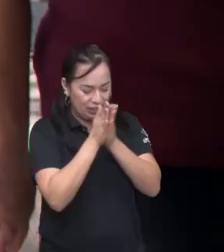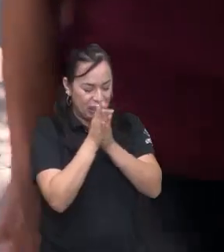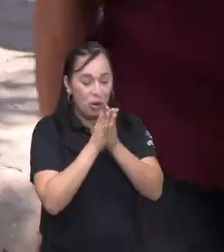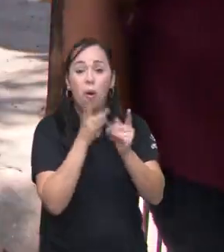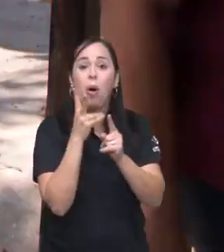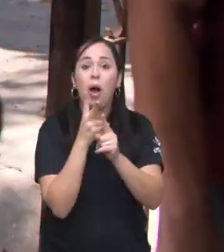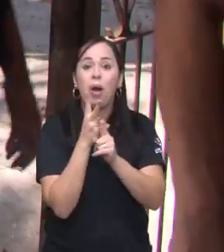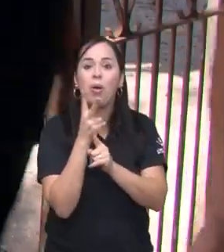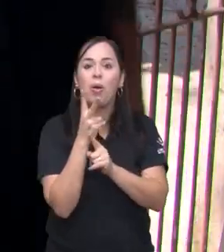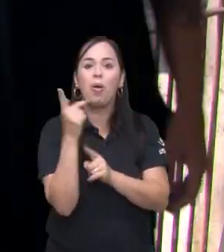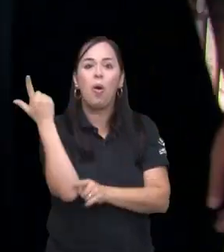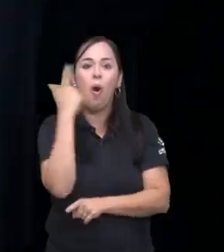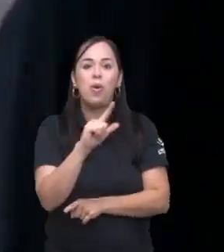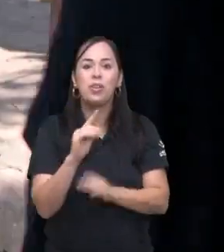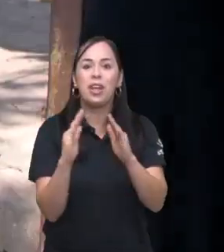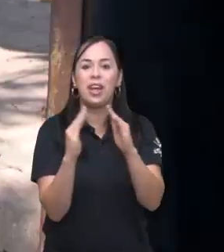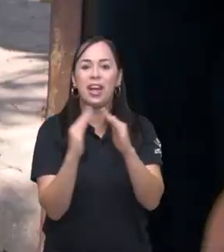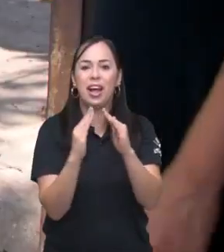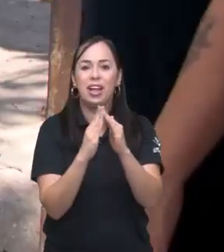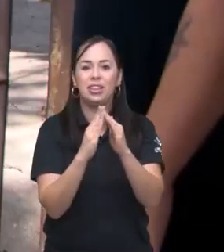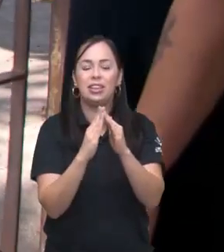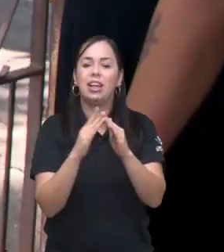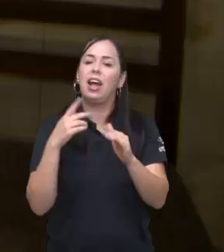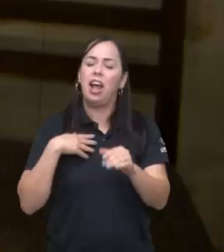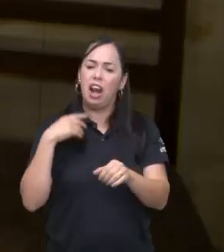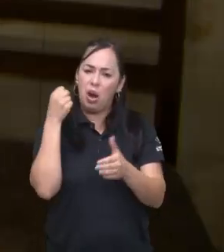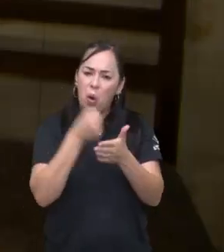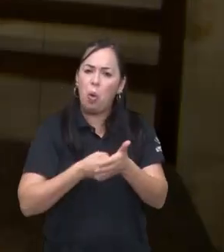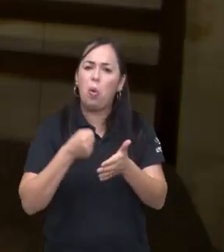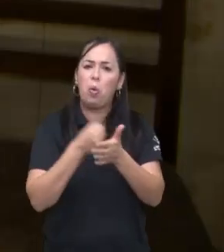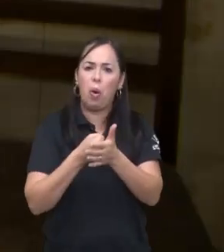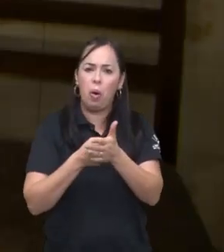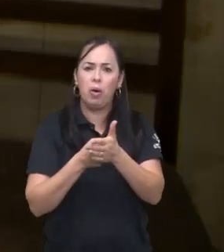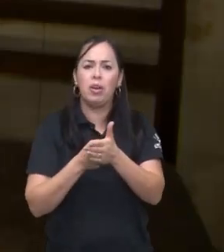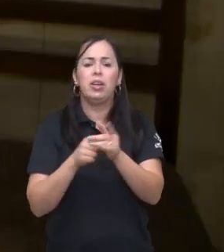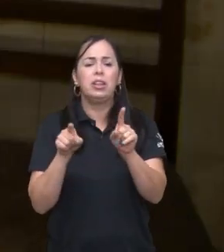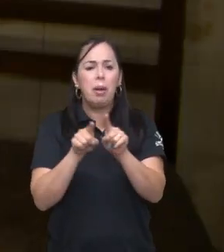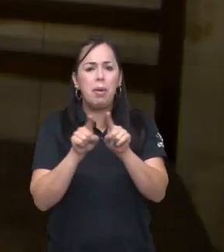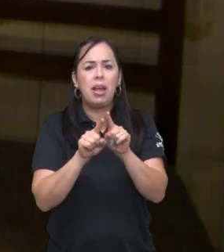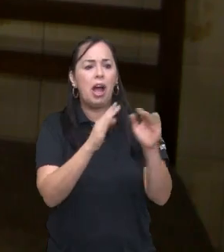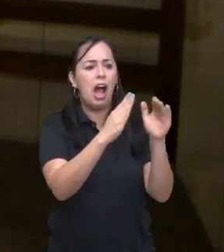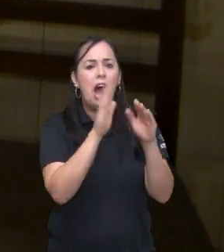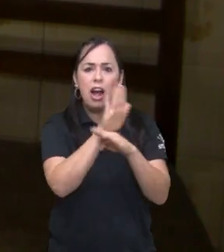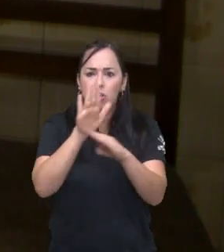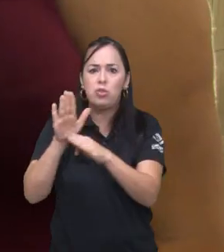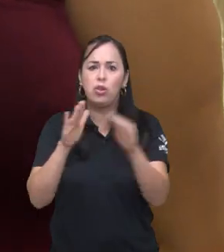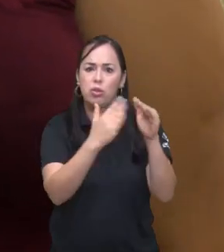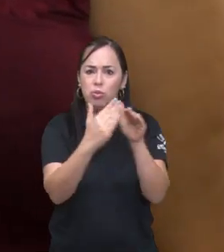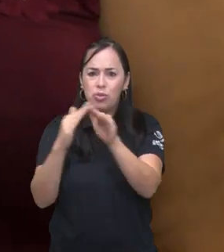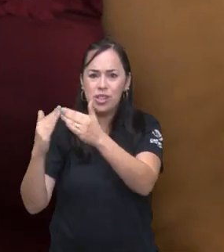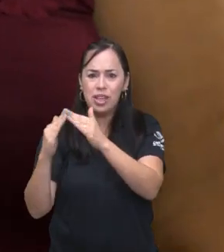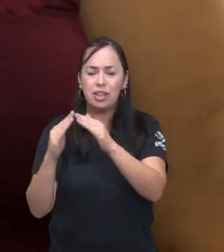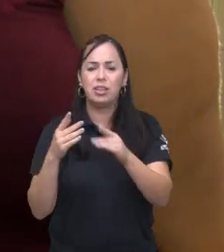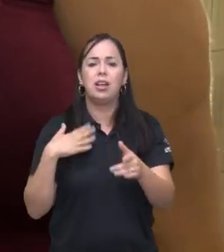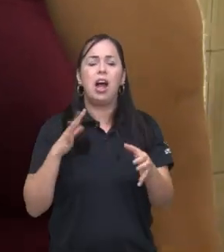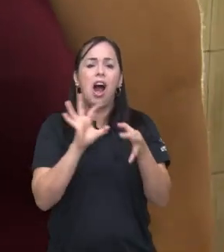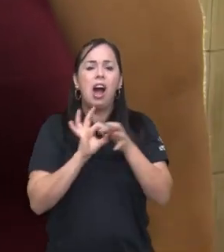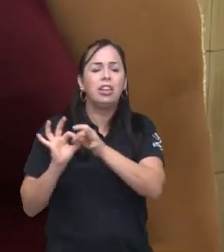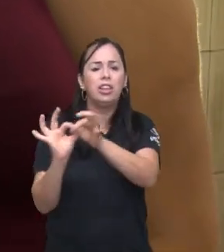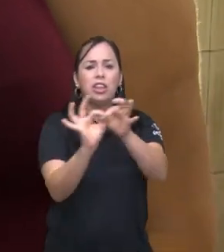luta, poeira e trabalho que ela viu muro por muro se erguer, não só da casa dela, mas também dos vizinhos. Como a união faz a